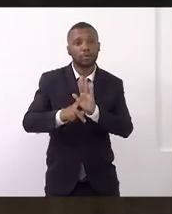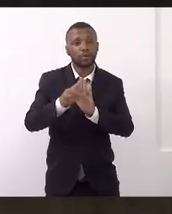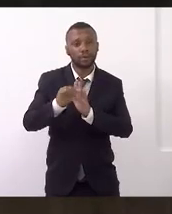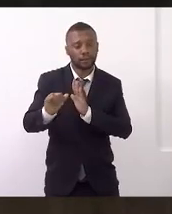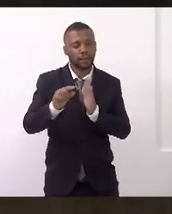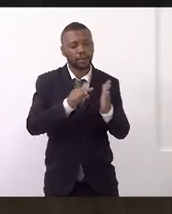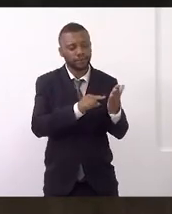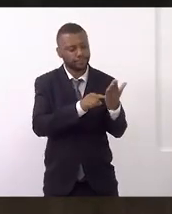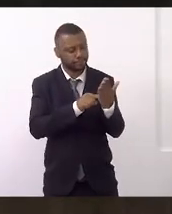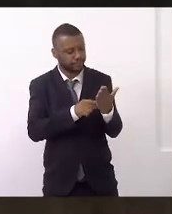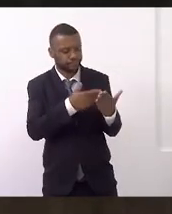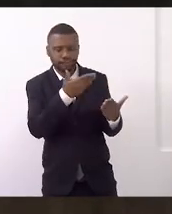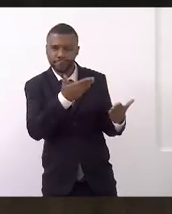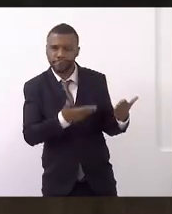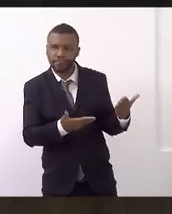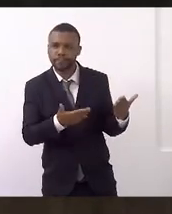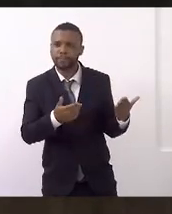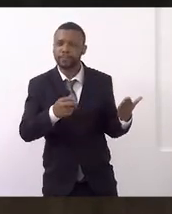lei